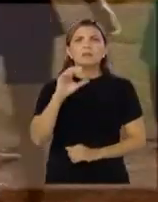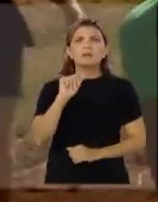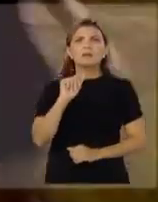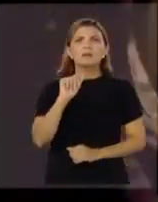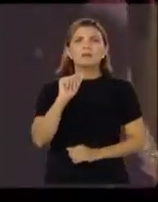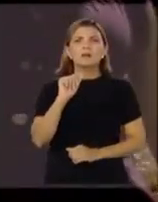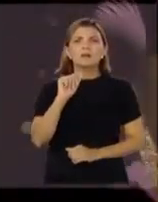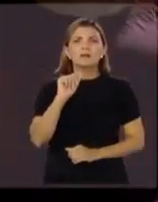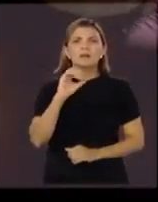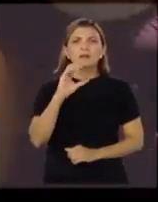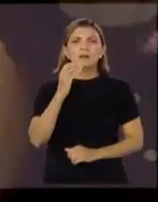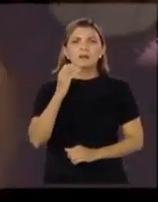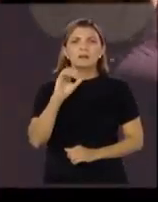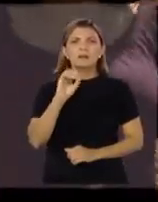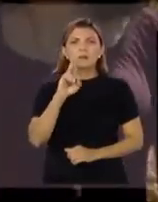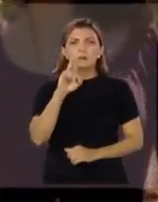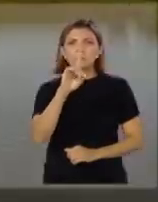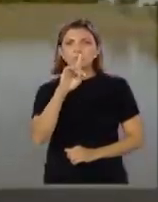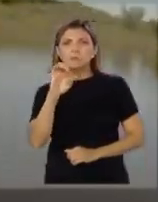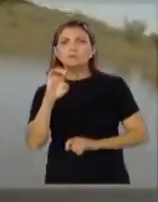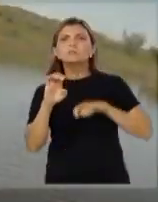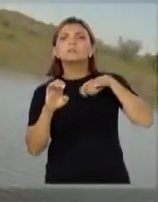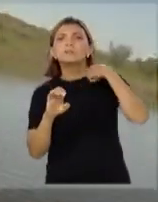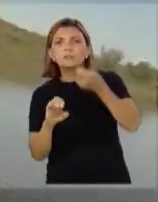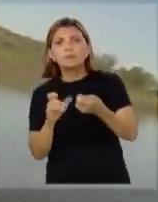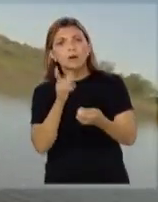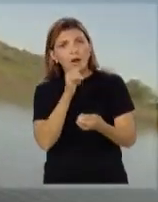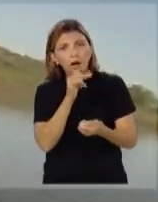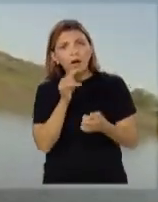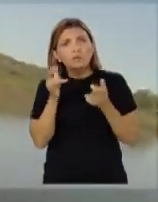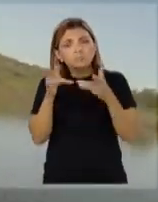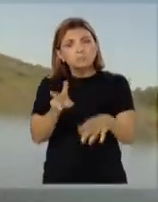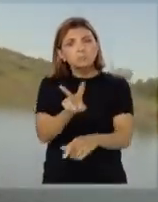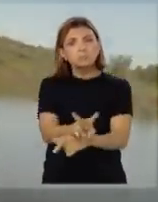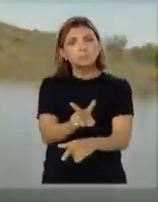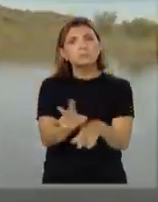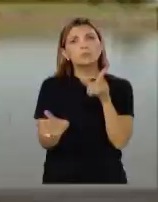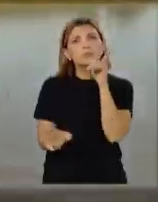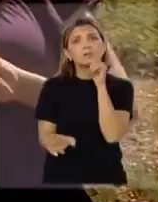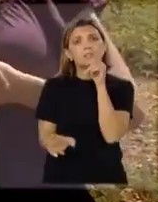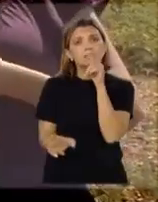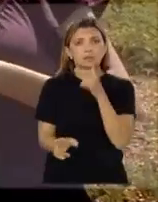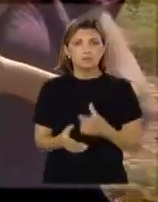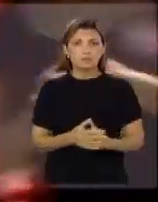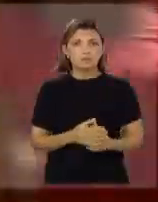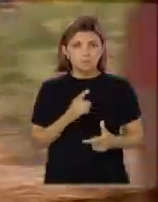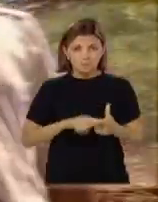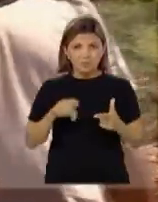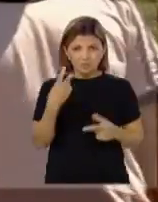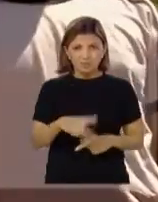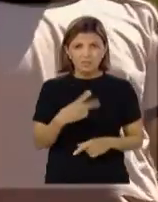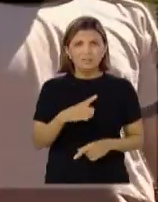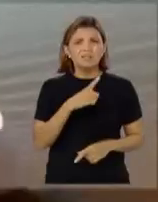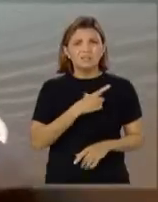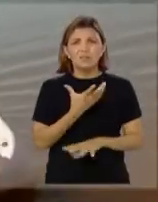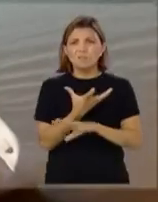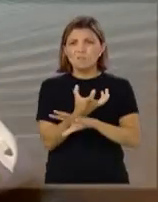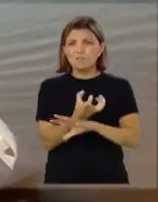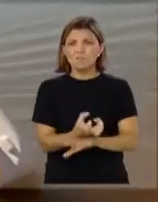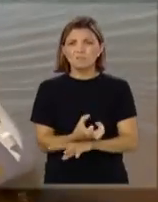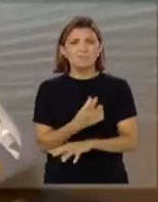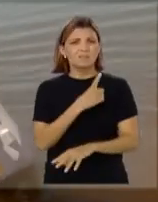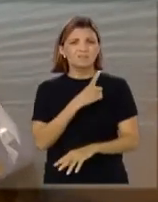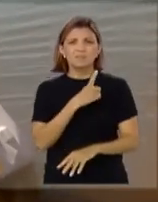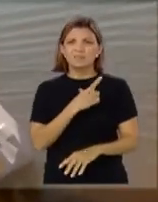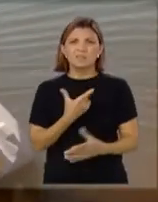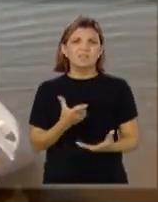Mas o Tonho, o açude serve pra armazenar água mesmo, né? É que salva a agricultura e o gado da seca. Mas isso não resolve o problema, né? Não,